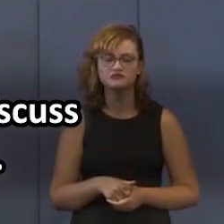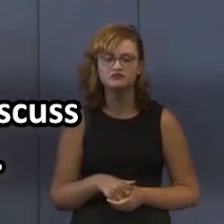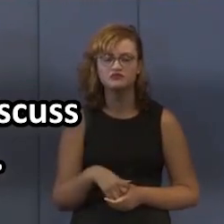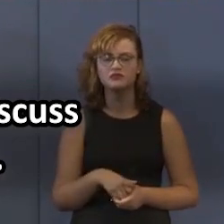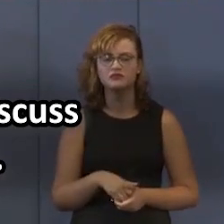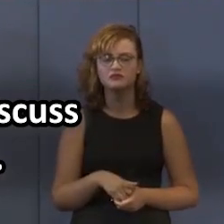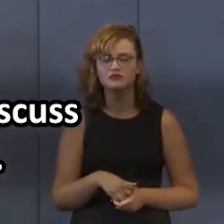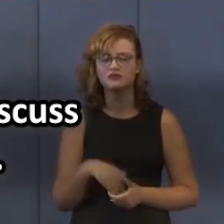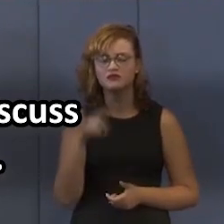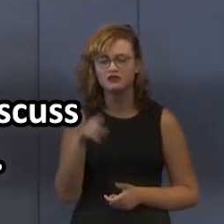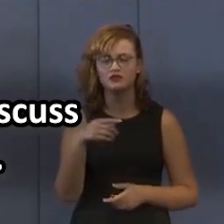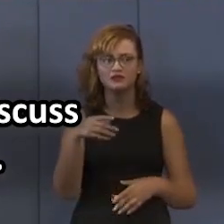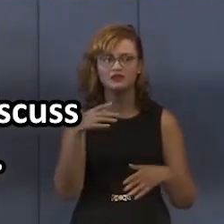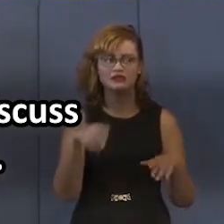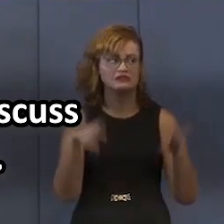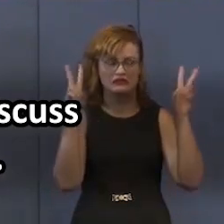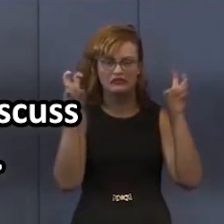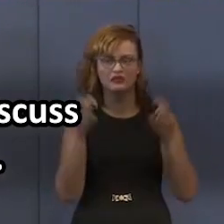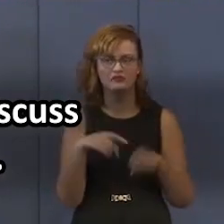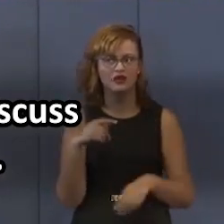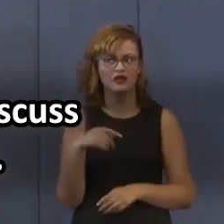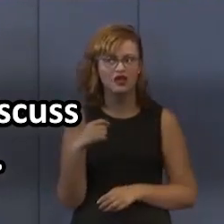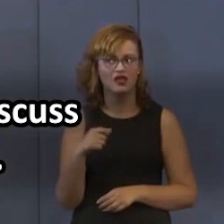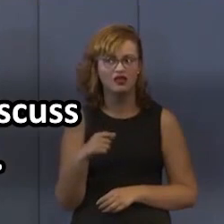um tema tão delicado, tão polêmico.